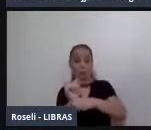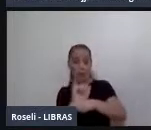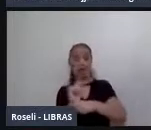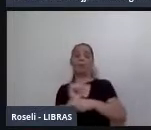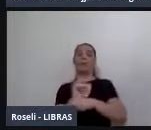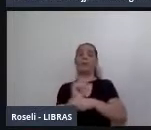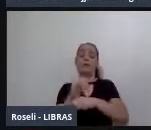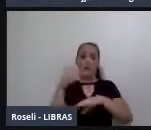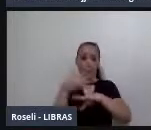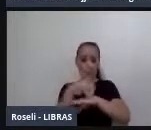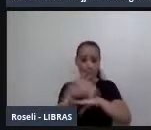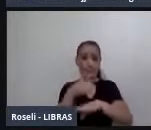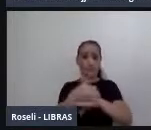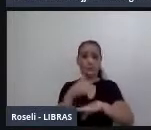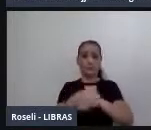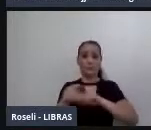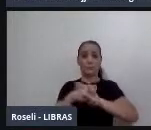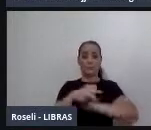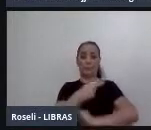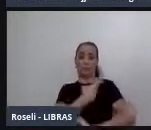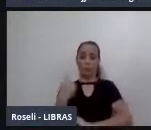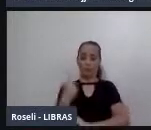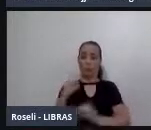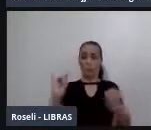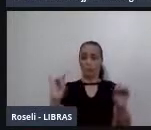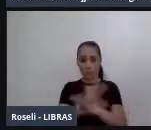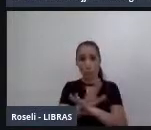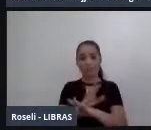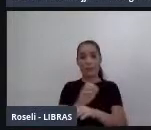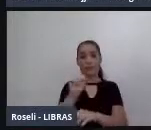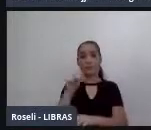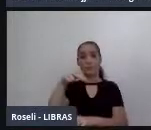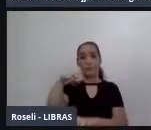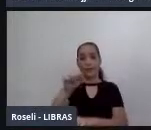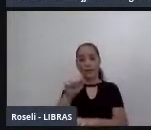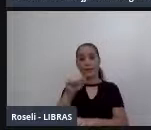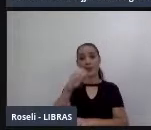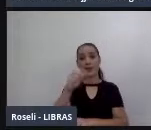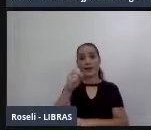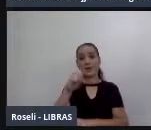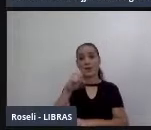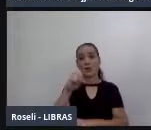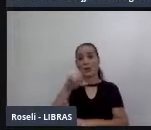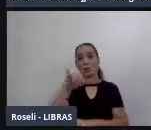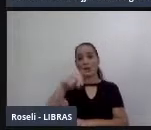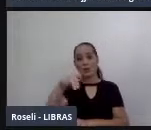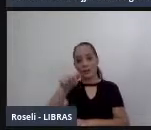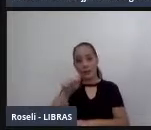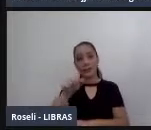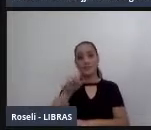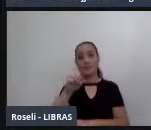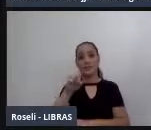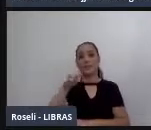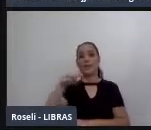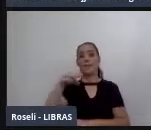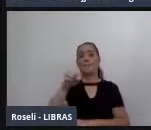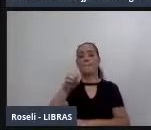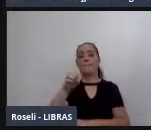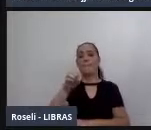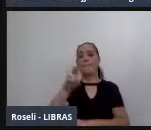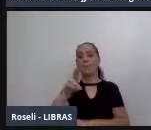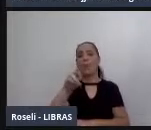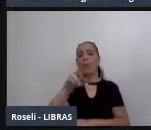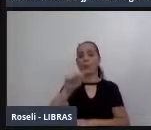meu canal, né, que é o meu nome completo, Ana Carolina de Moura Delfim Maciel, se vocês entrarem no YouTube, vocês acessam.